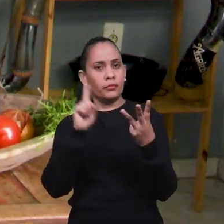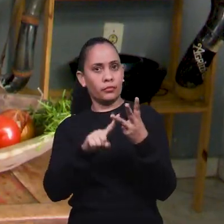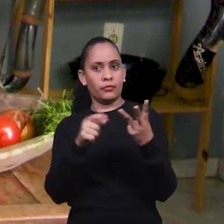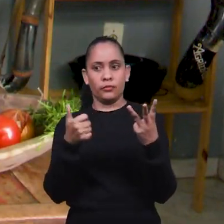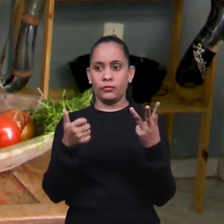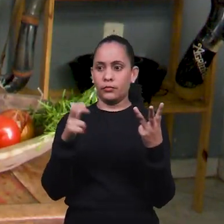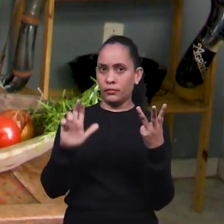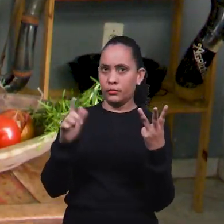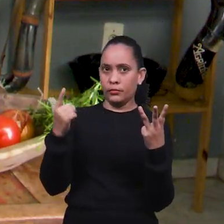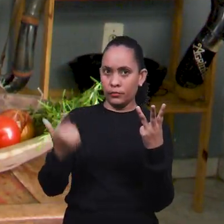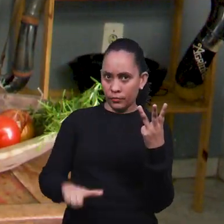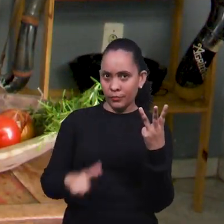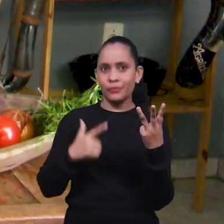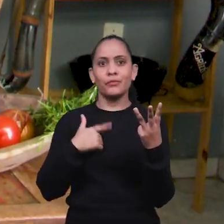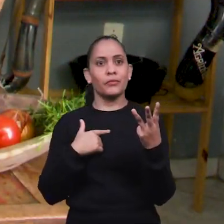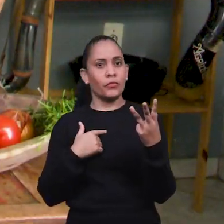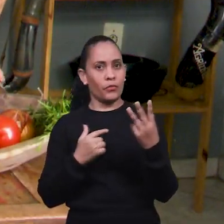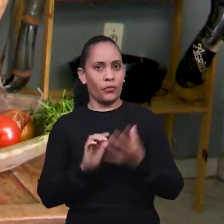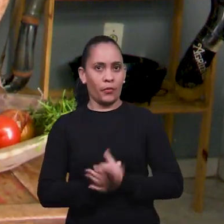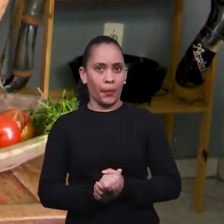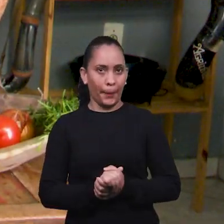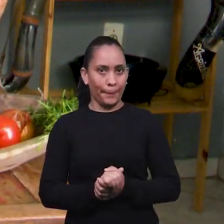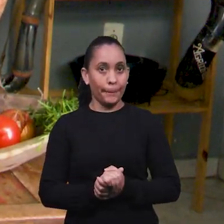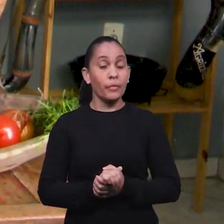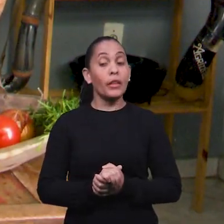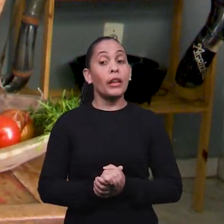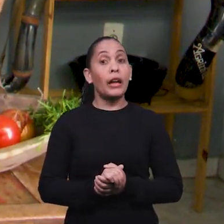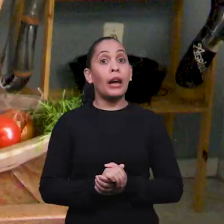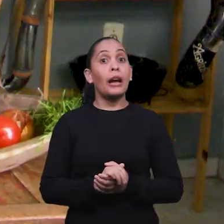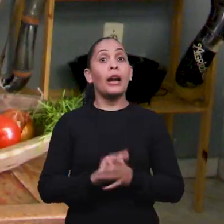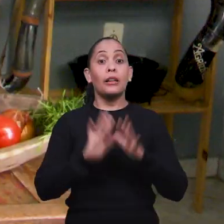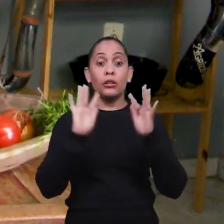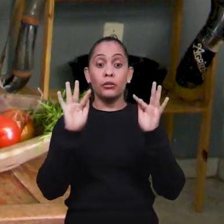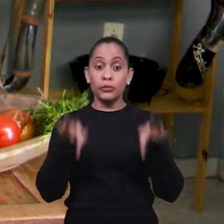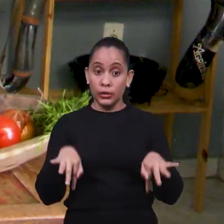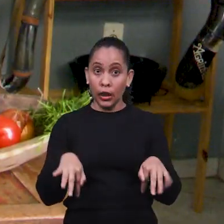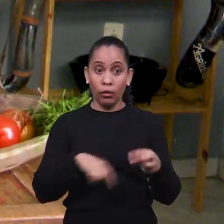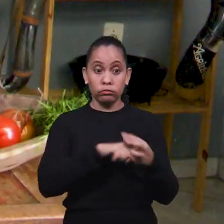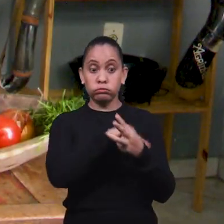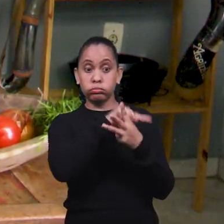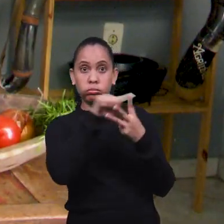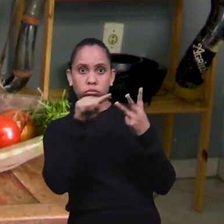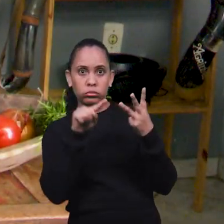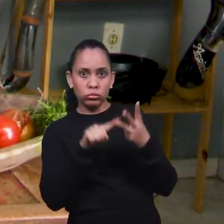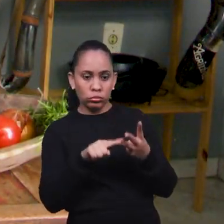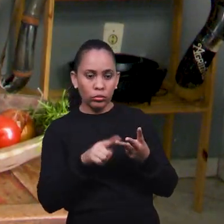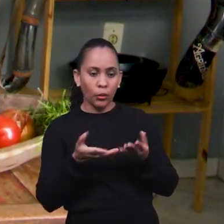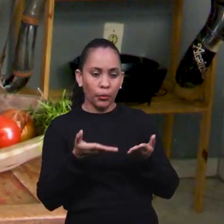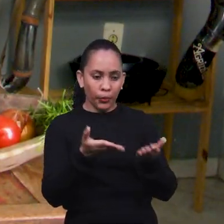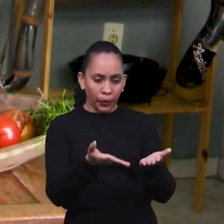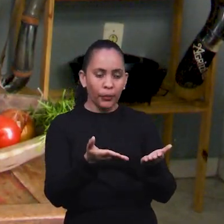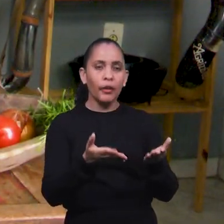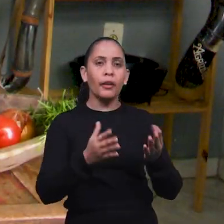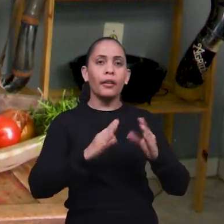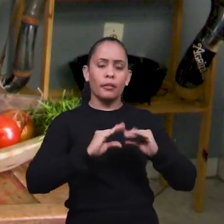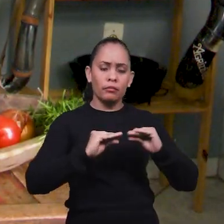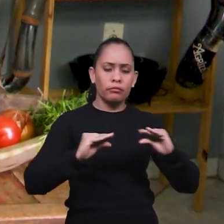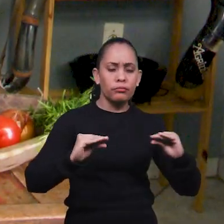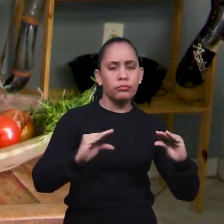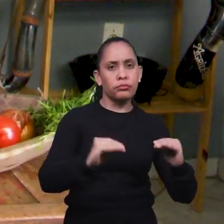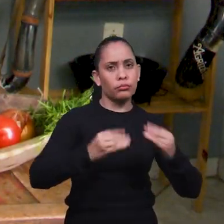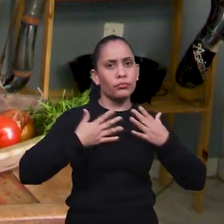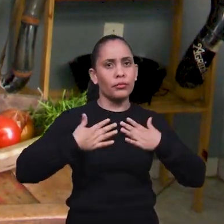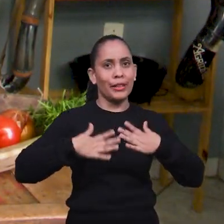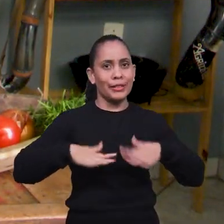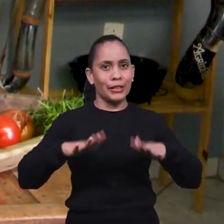minutos, 10 dobras. Descansou mais 15, 10 dobras. Depois dessa última dobra, o pão vai descansar